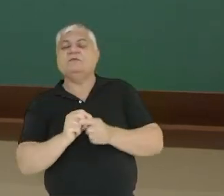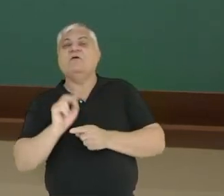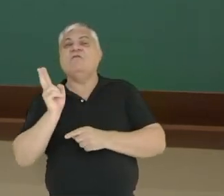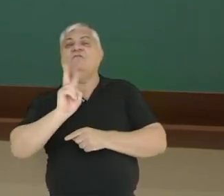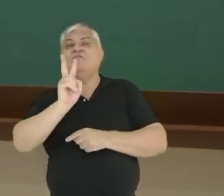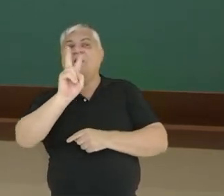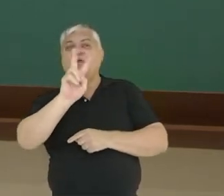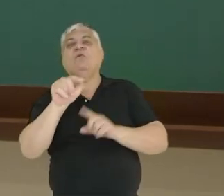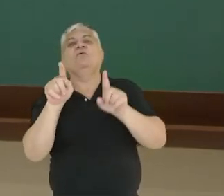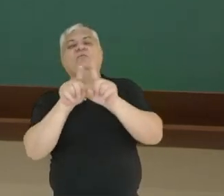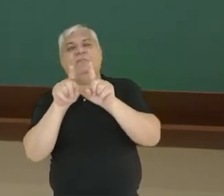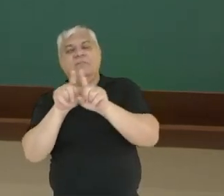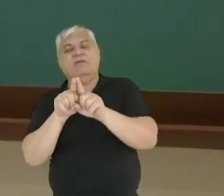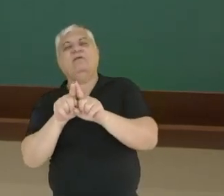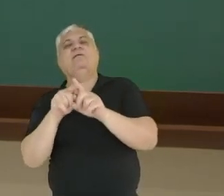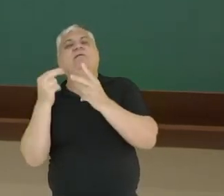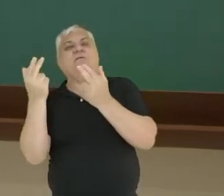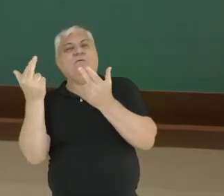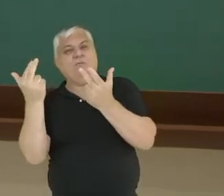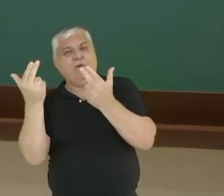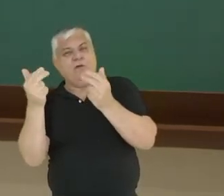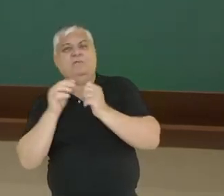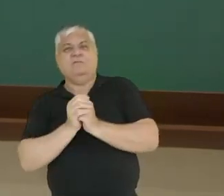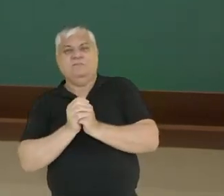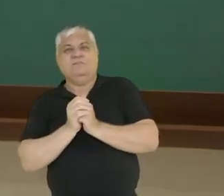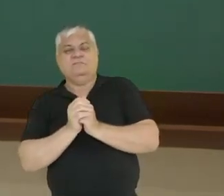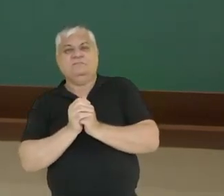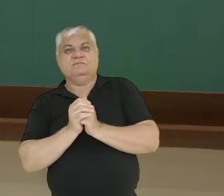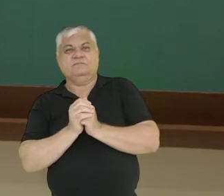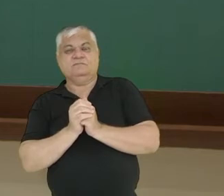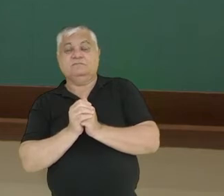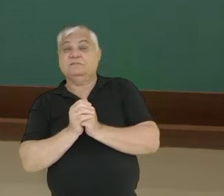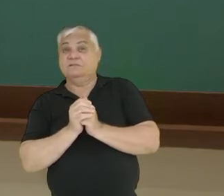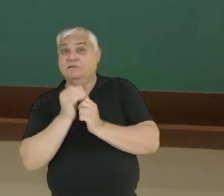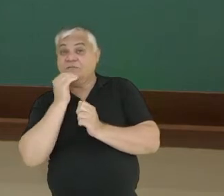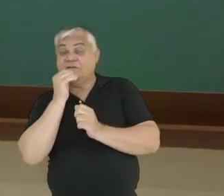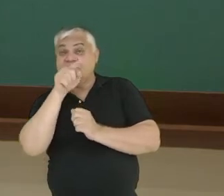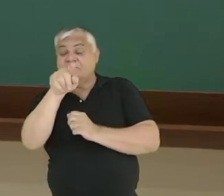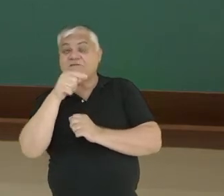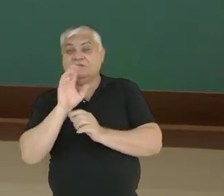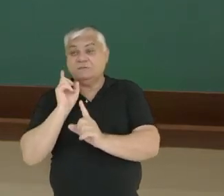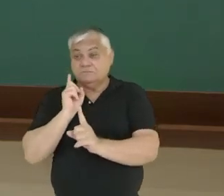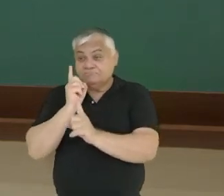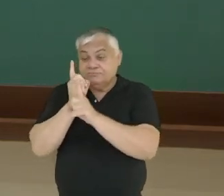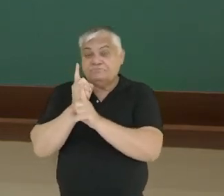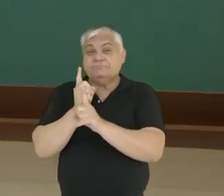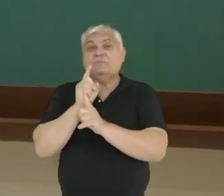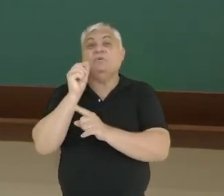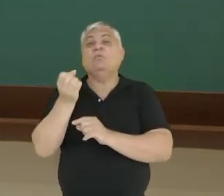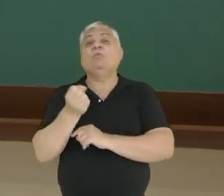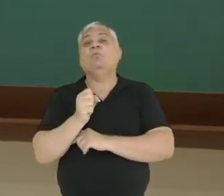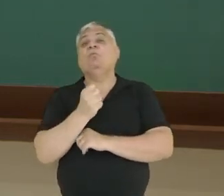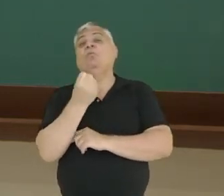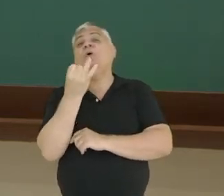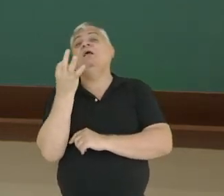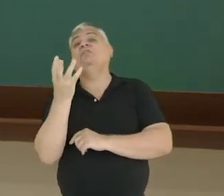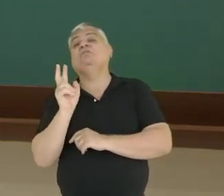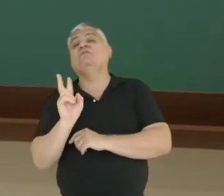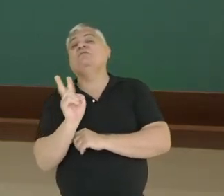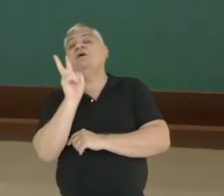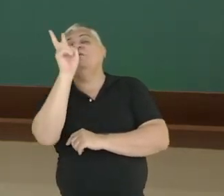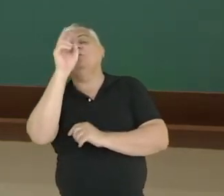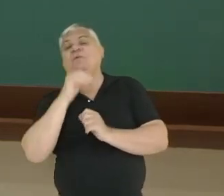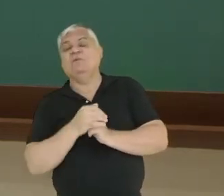internos também serão iguais. Então, ele quer que você determine o valor do